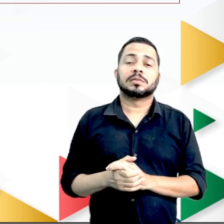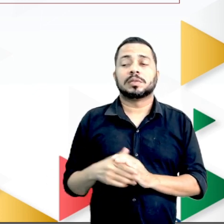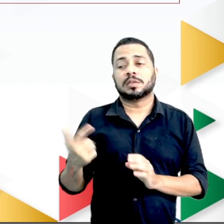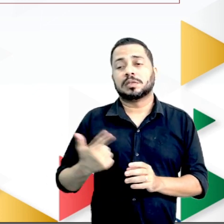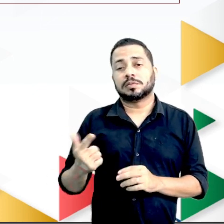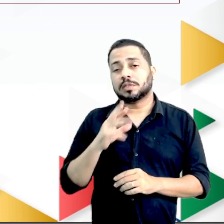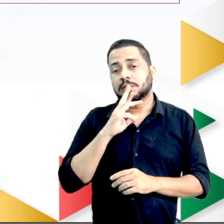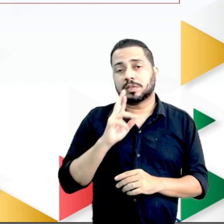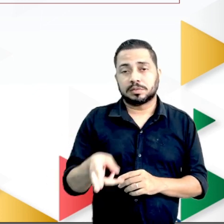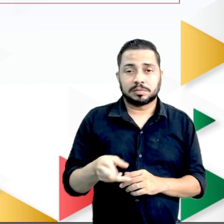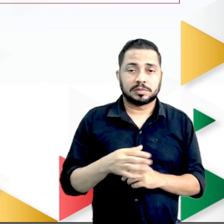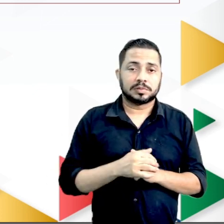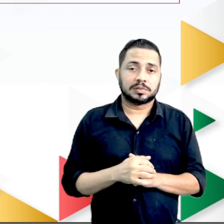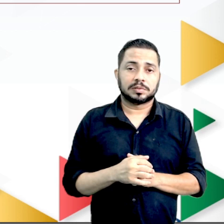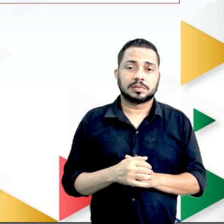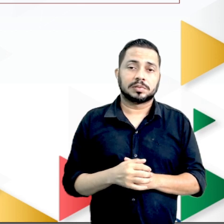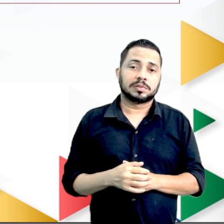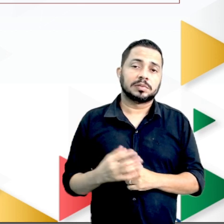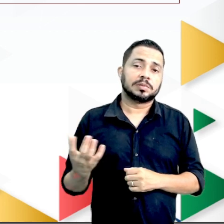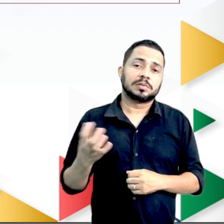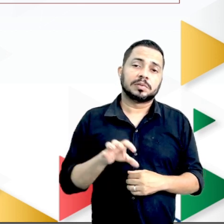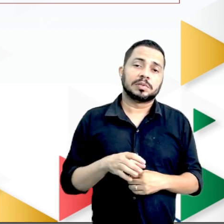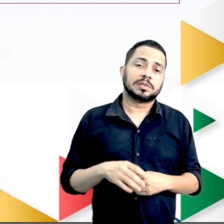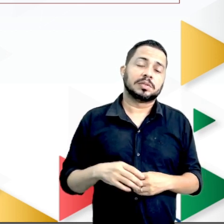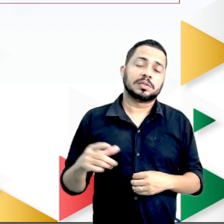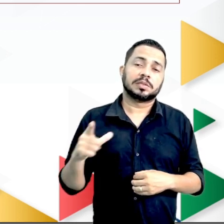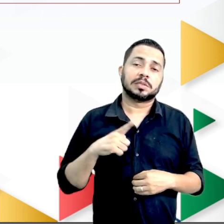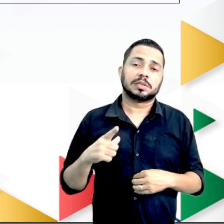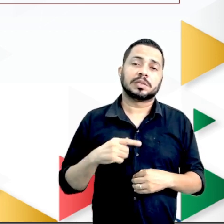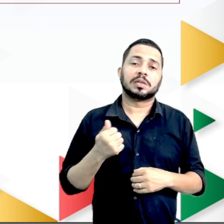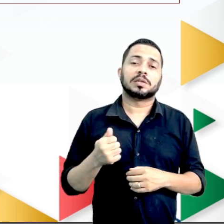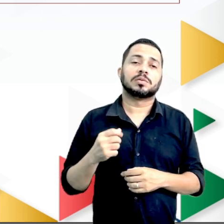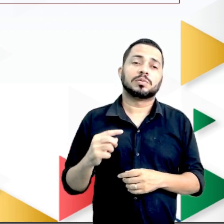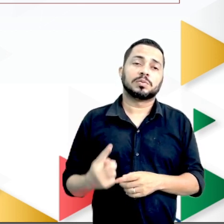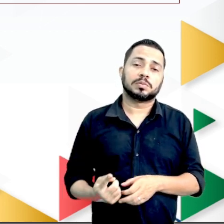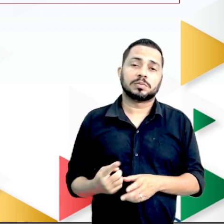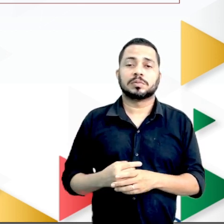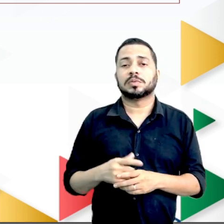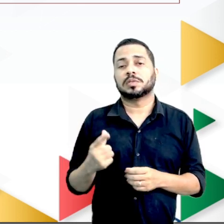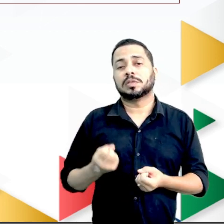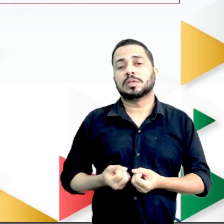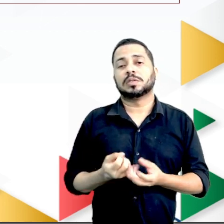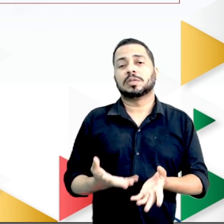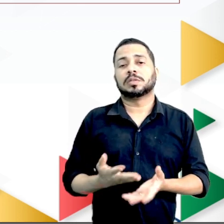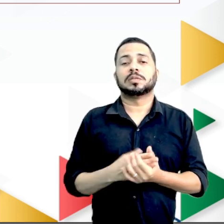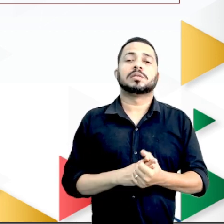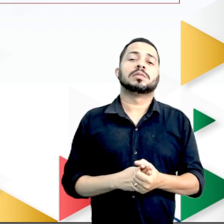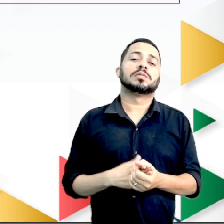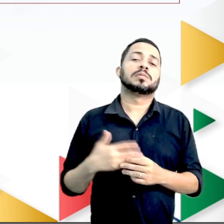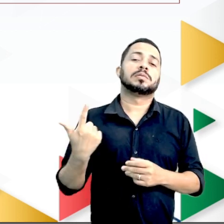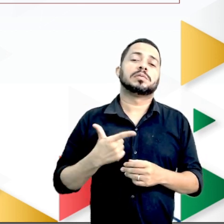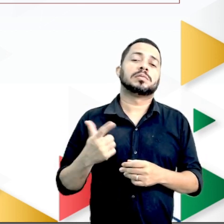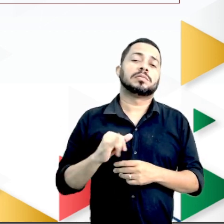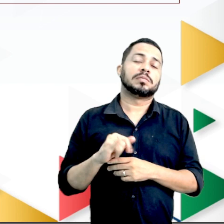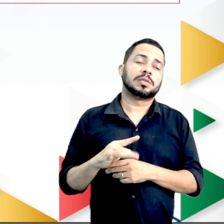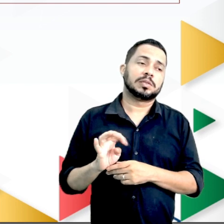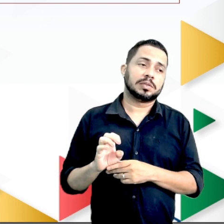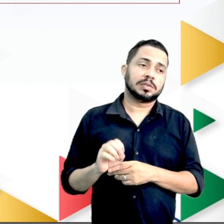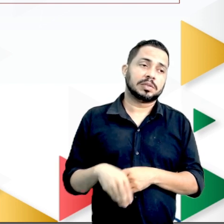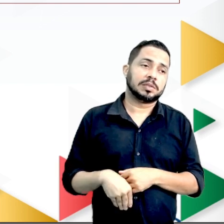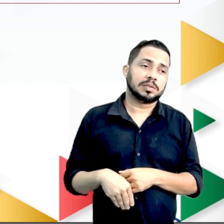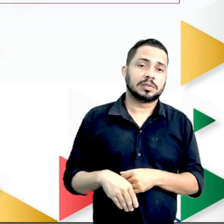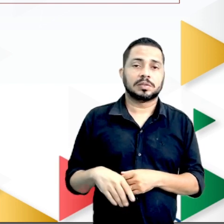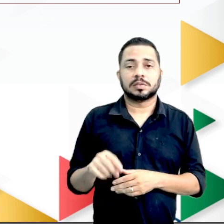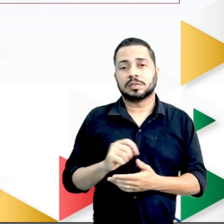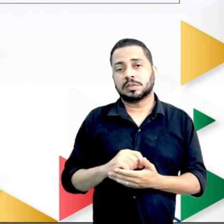segunda resposta, né? Na colocação que A1 é 0, ok? Dado aí no segundo item. Vamos escrever os 5